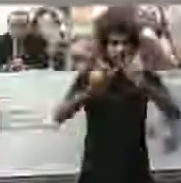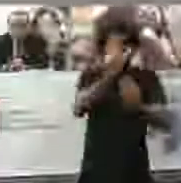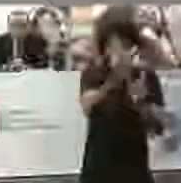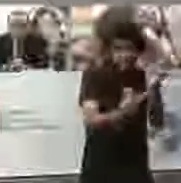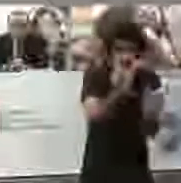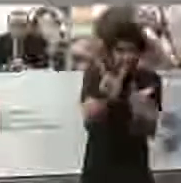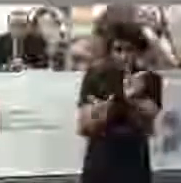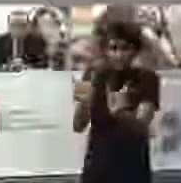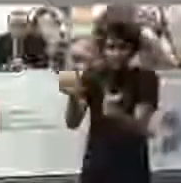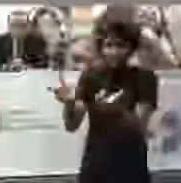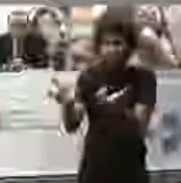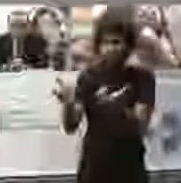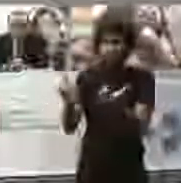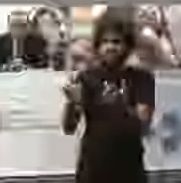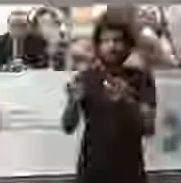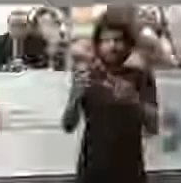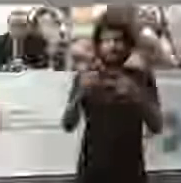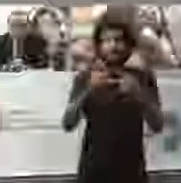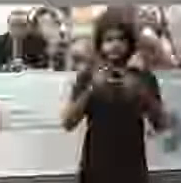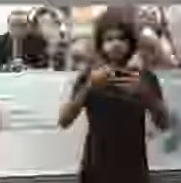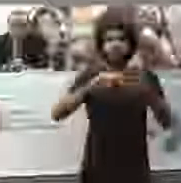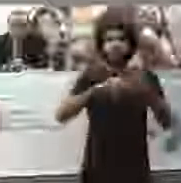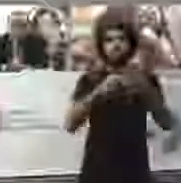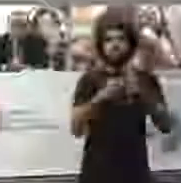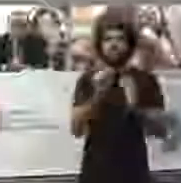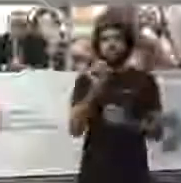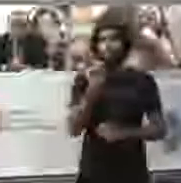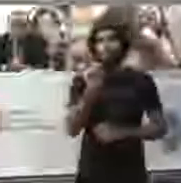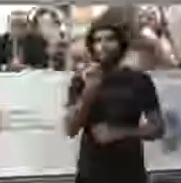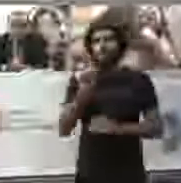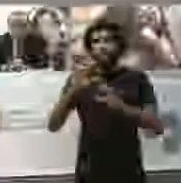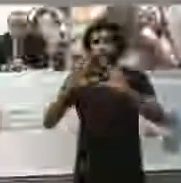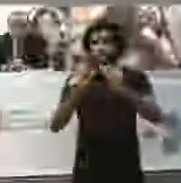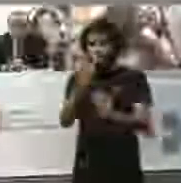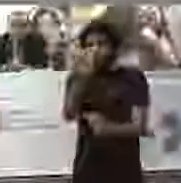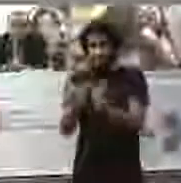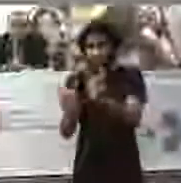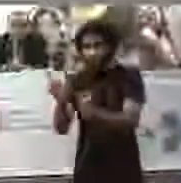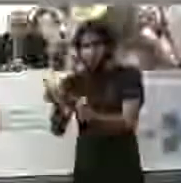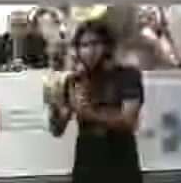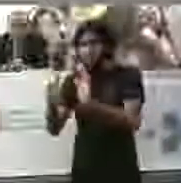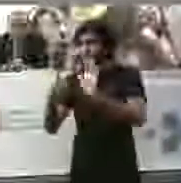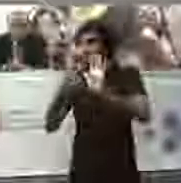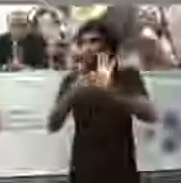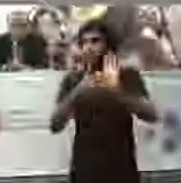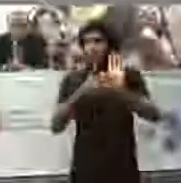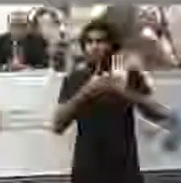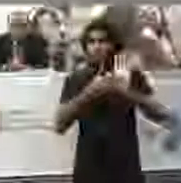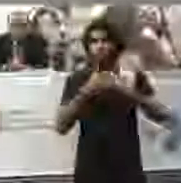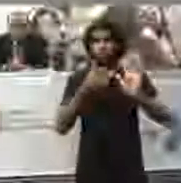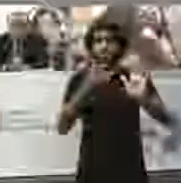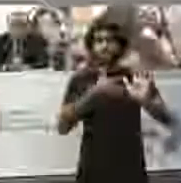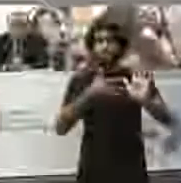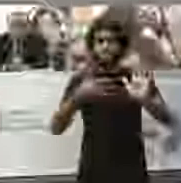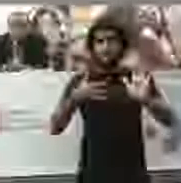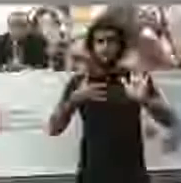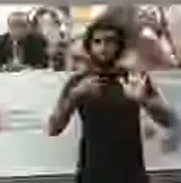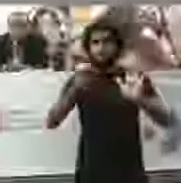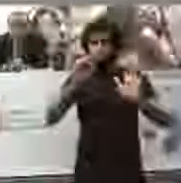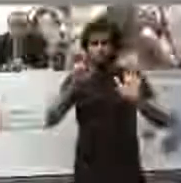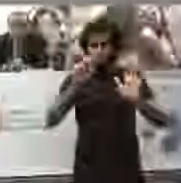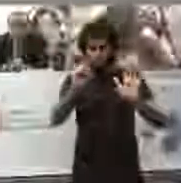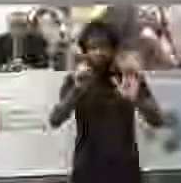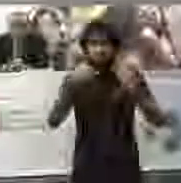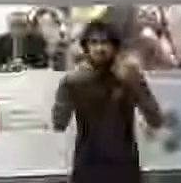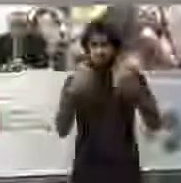que a universalidade significa é que todas as pessoas que procurem o sus tem que ser atendidas é isso ele